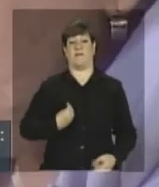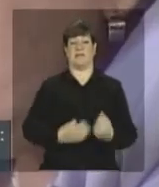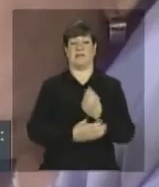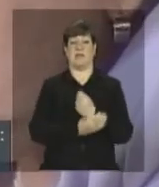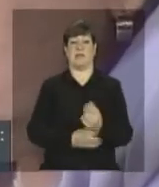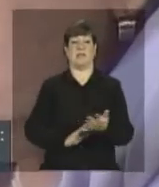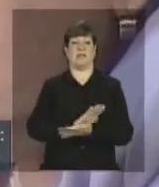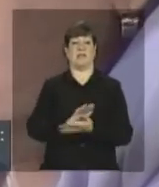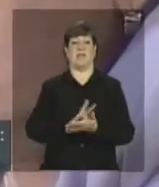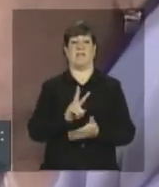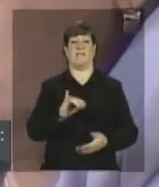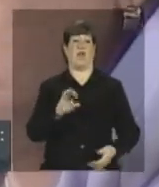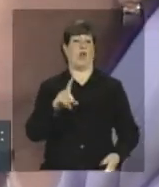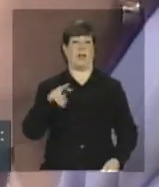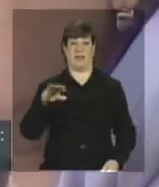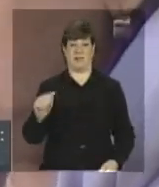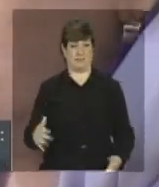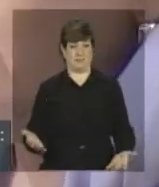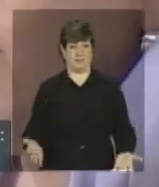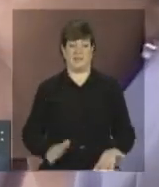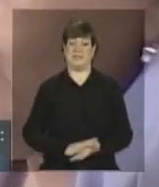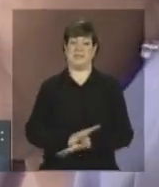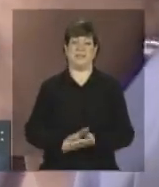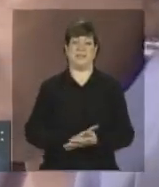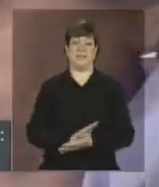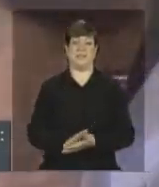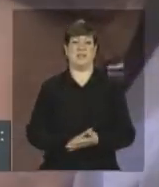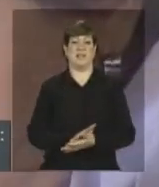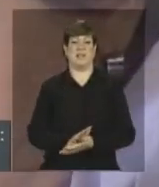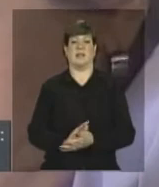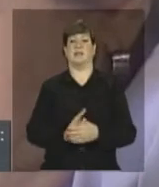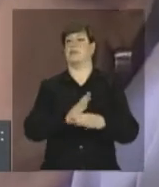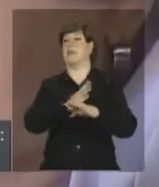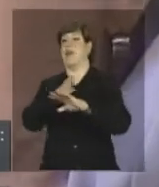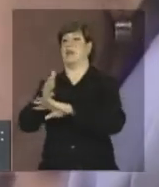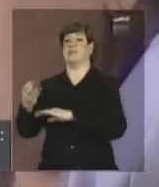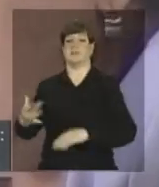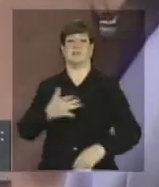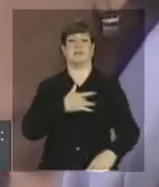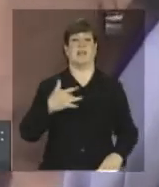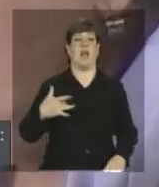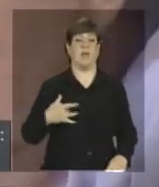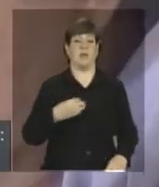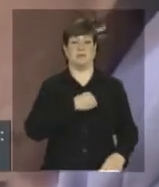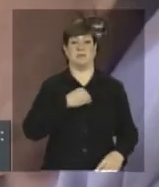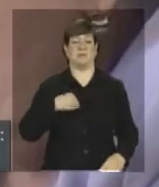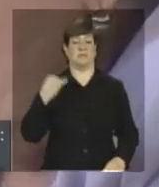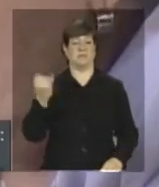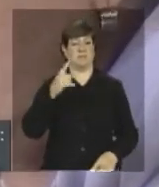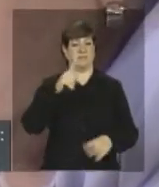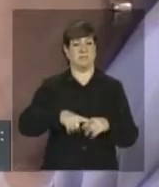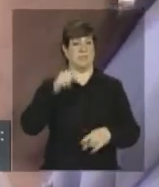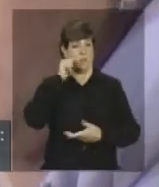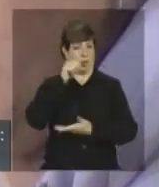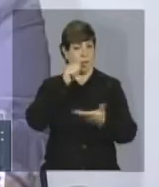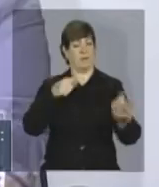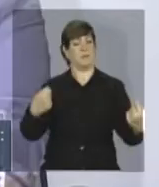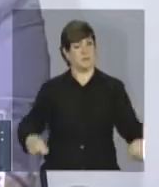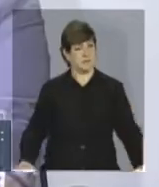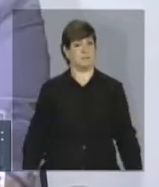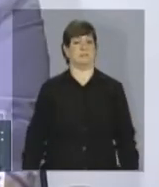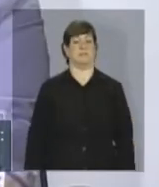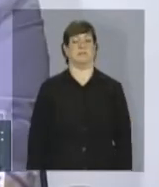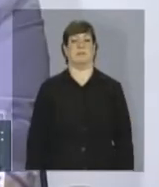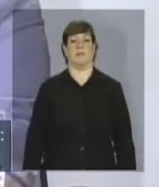sem violência e sem acesso à saúde integral das mulheres.